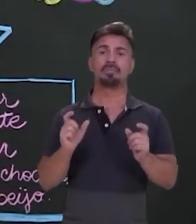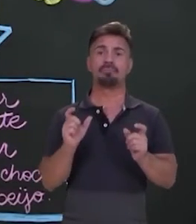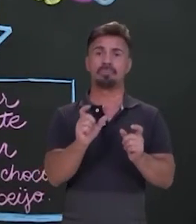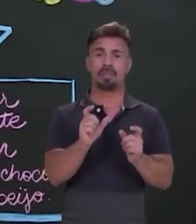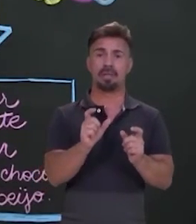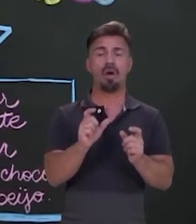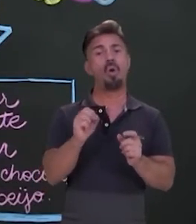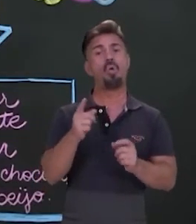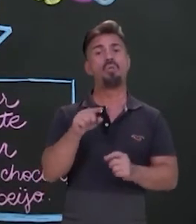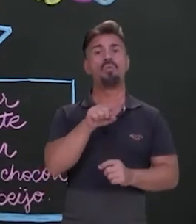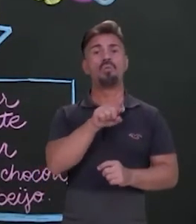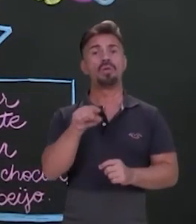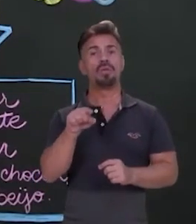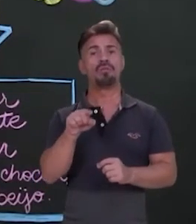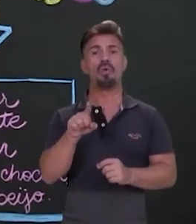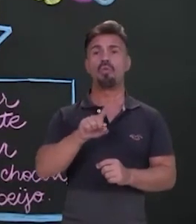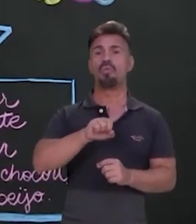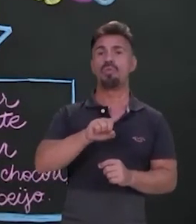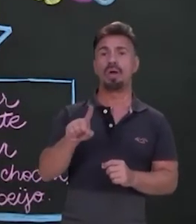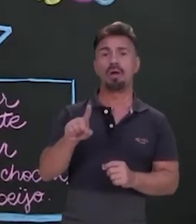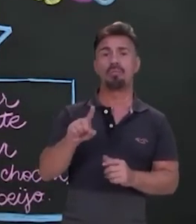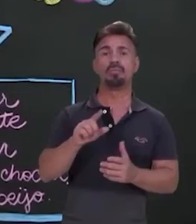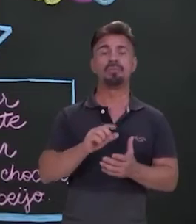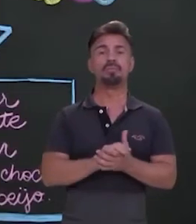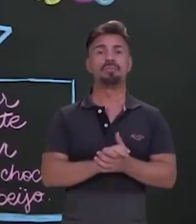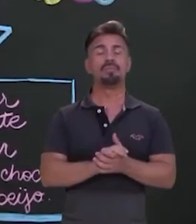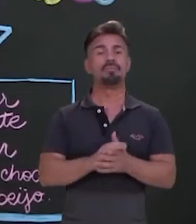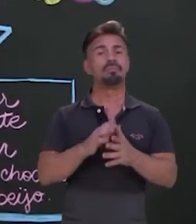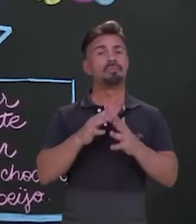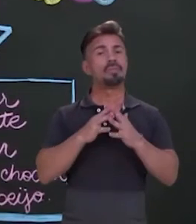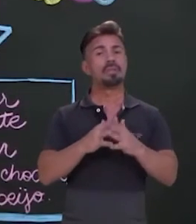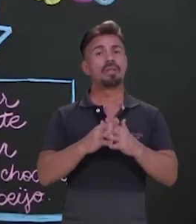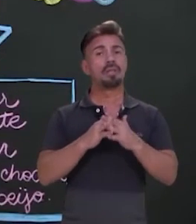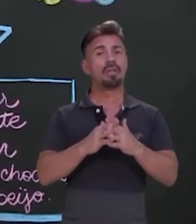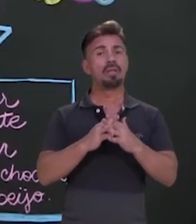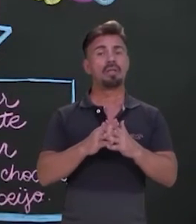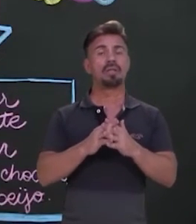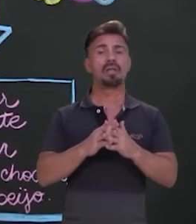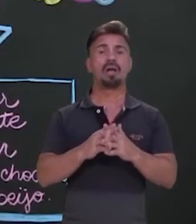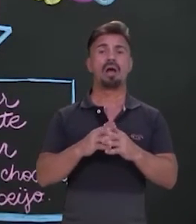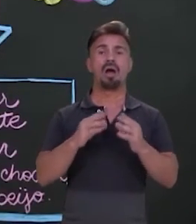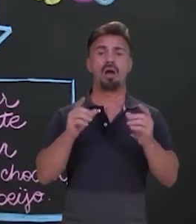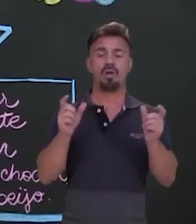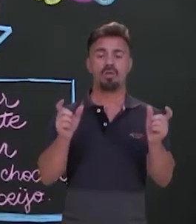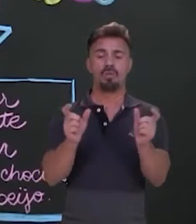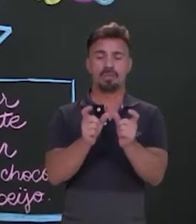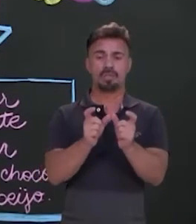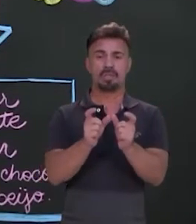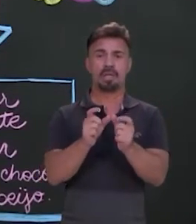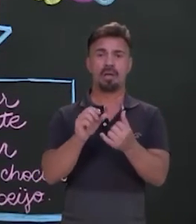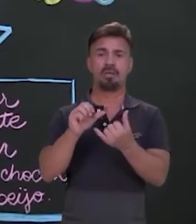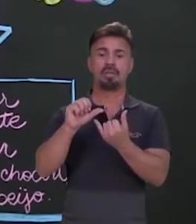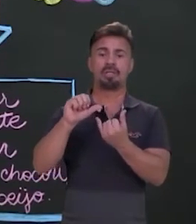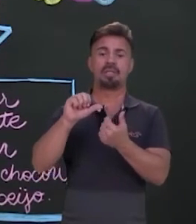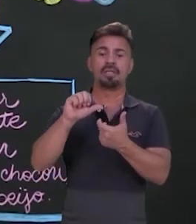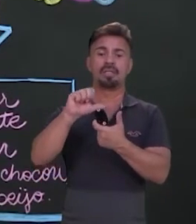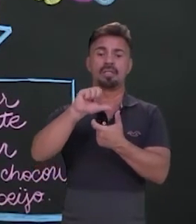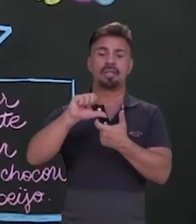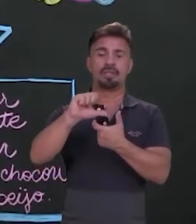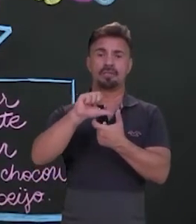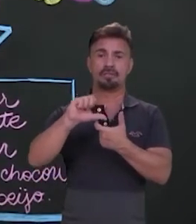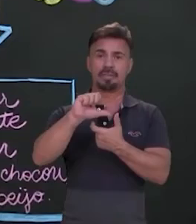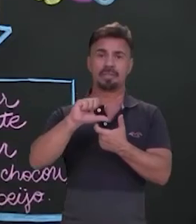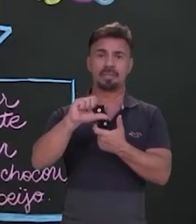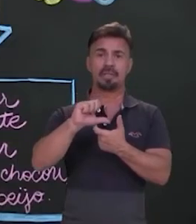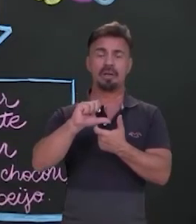um hífen ou não. Lembre-se sempre para não confundir, ok? Composição e derivação. E não esquecer que a gente está